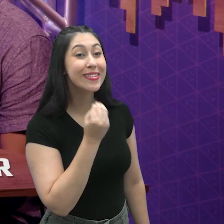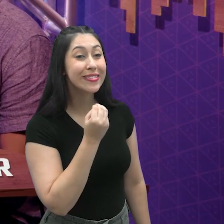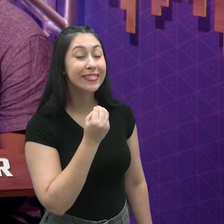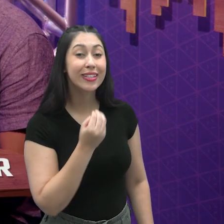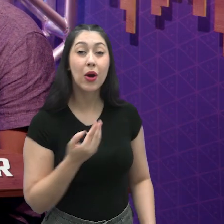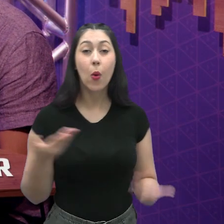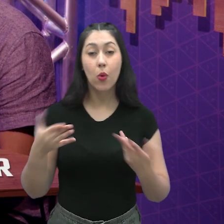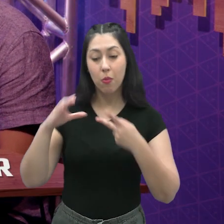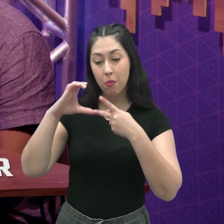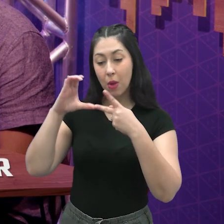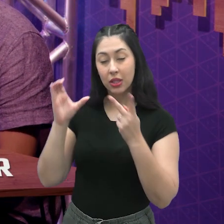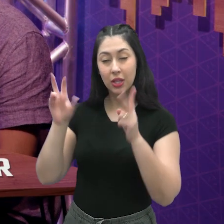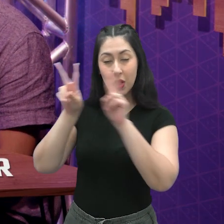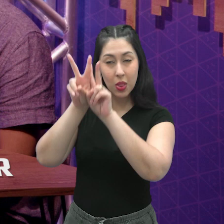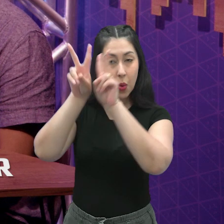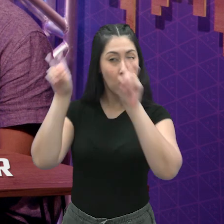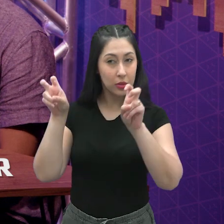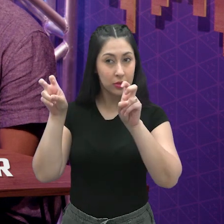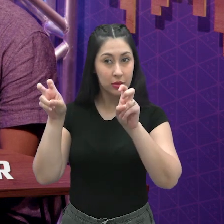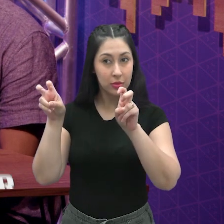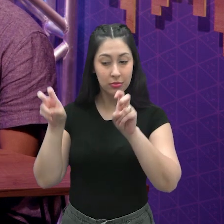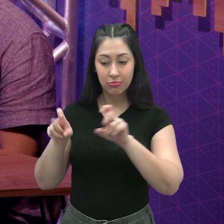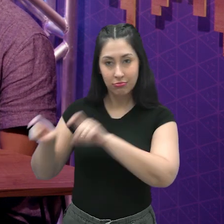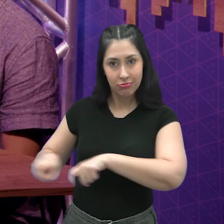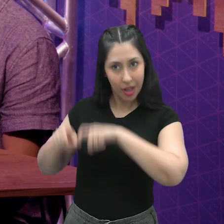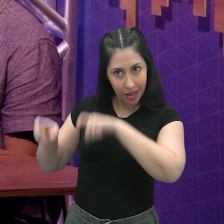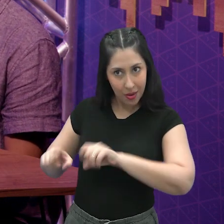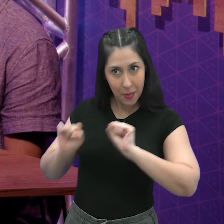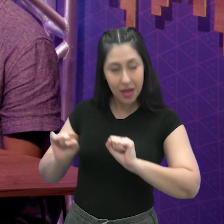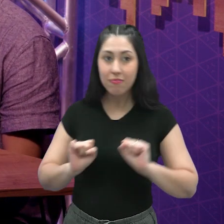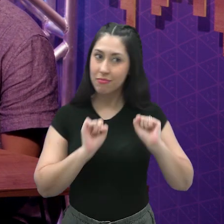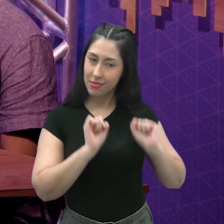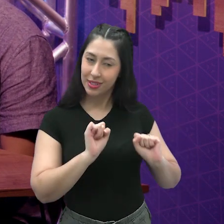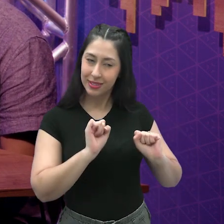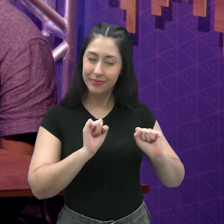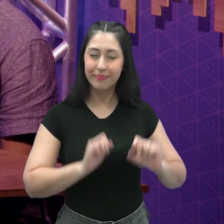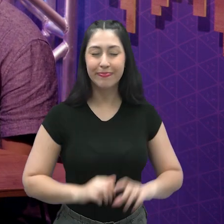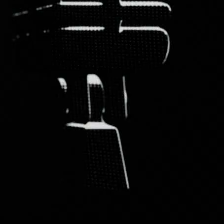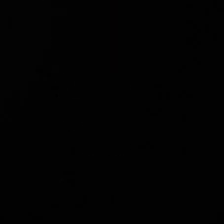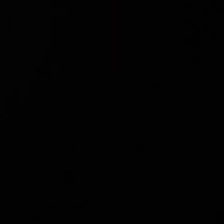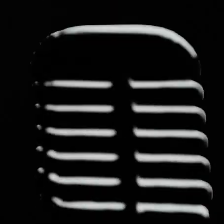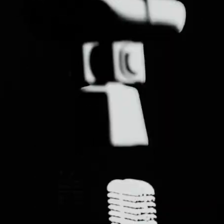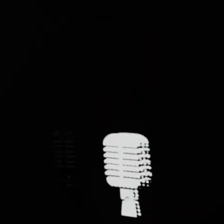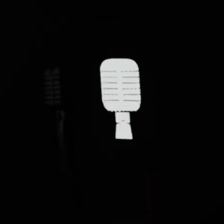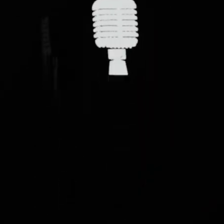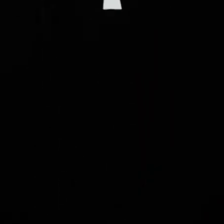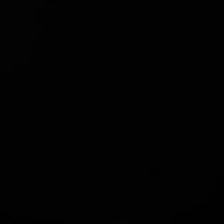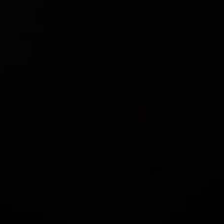Matheus Andrade. E no Pode Ser de hoje a gente vai falar sobre sertanejo, pode ser? Pode ser.